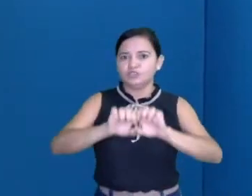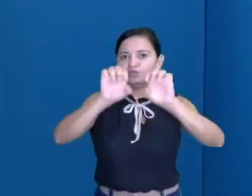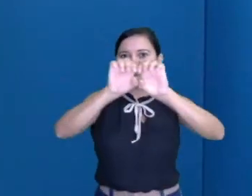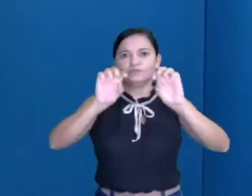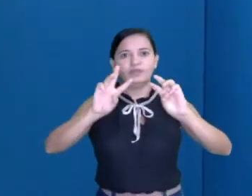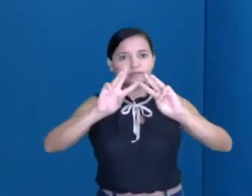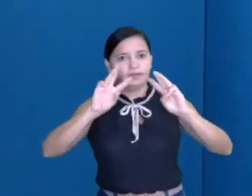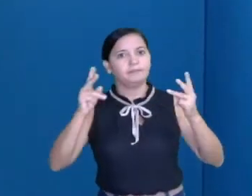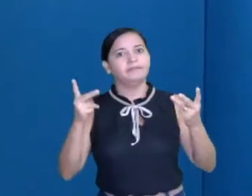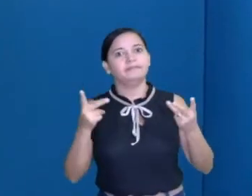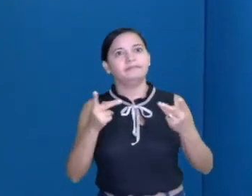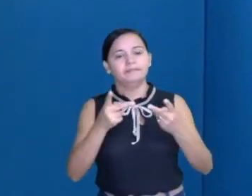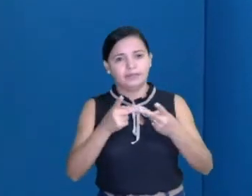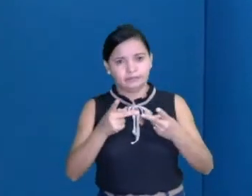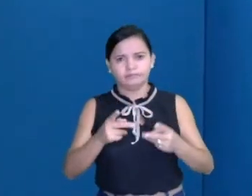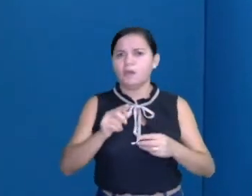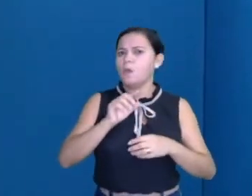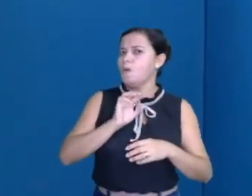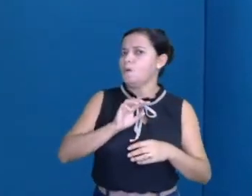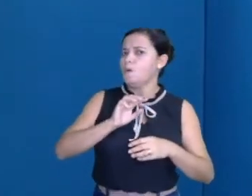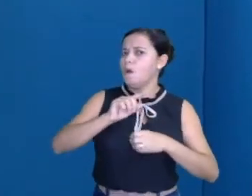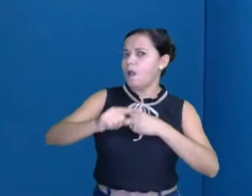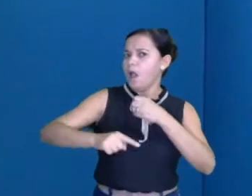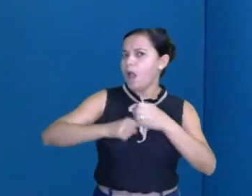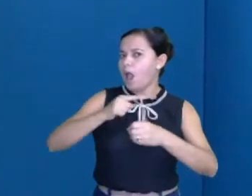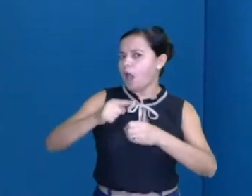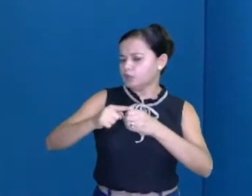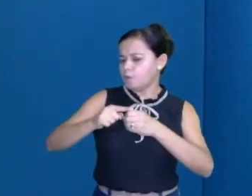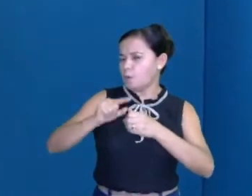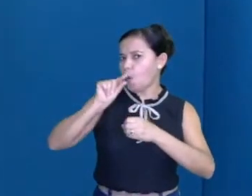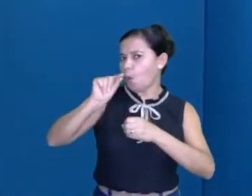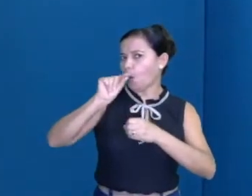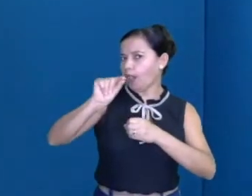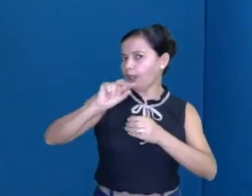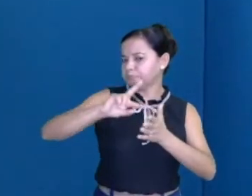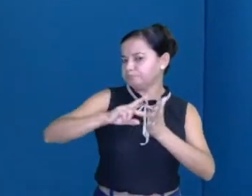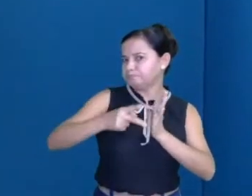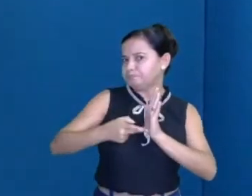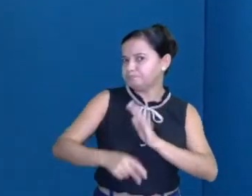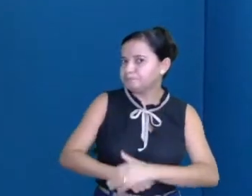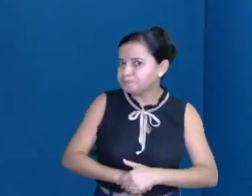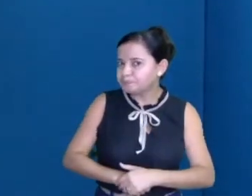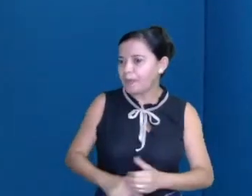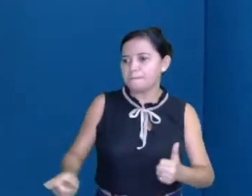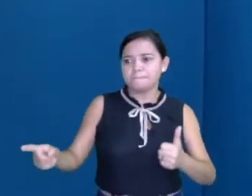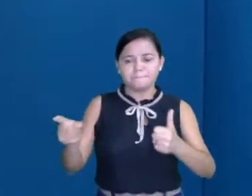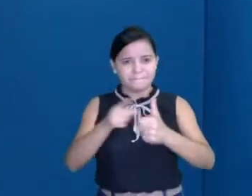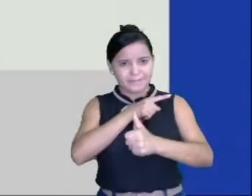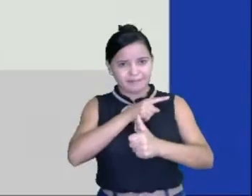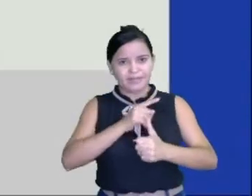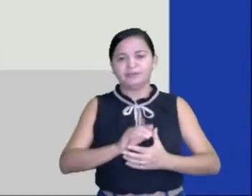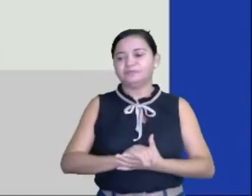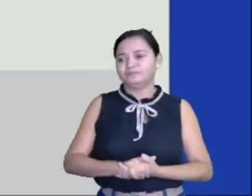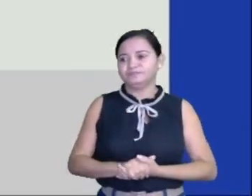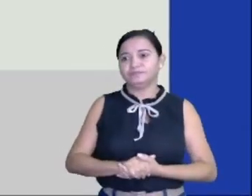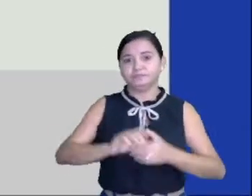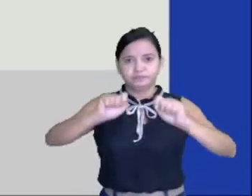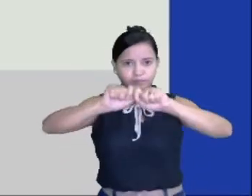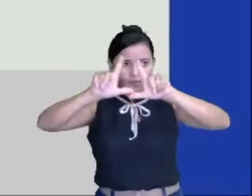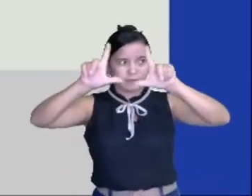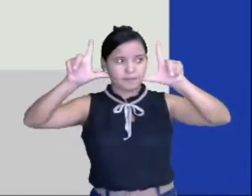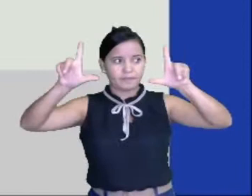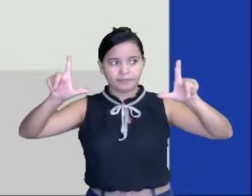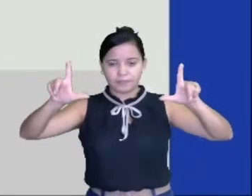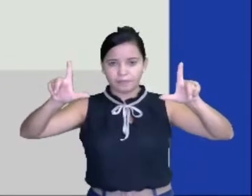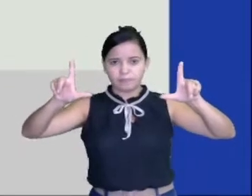começar a entender o que são os átomos. Por favor, produção, vamos para o nosso primeiro momento aí. E eu vou pedir para a produção abrir essa